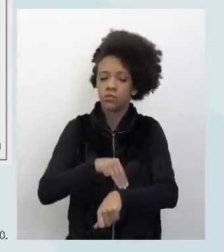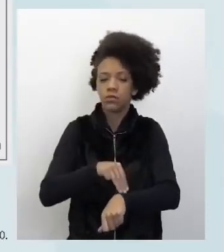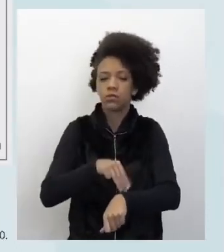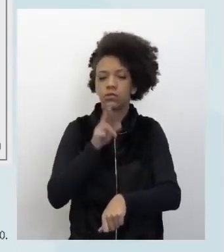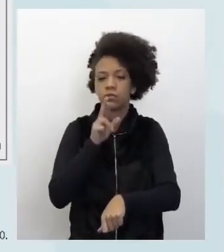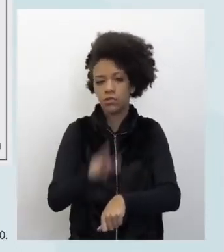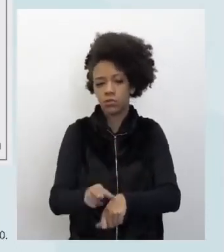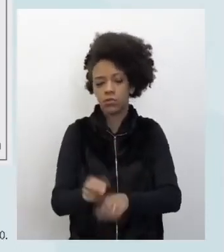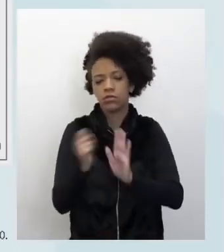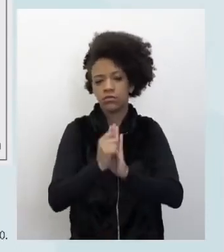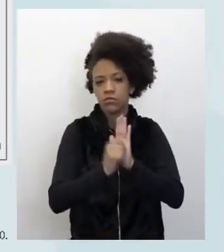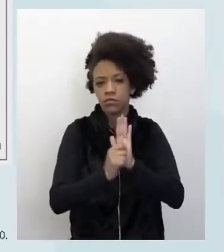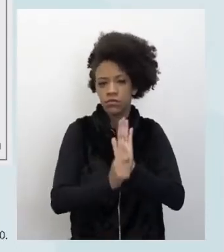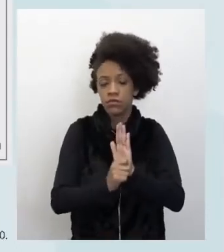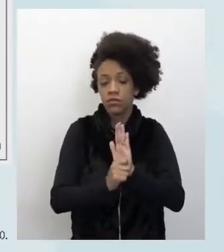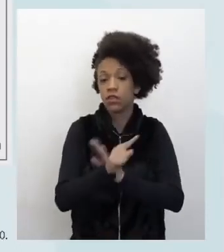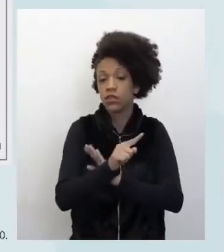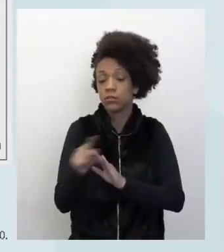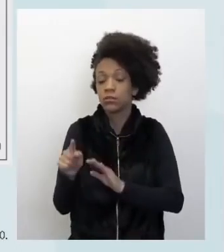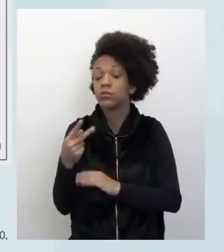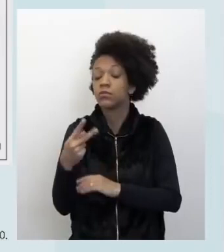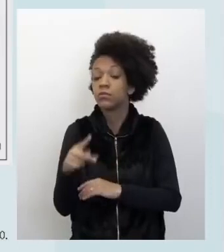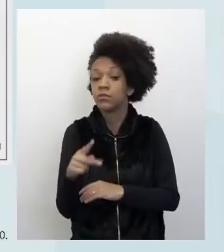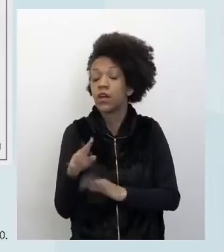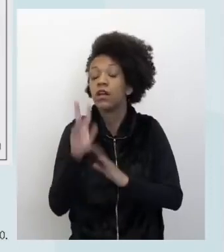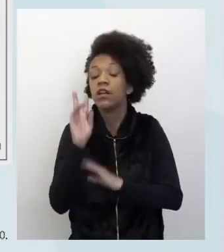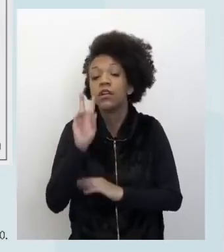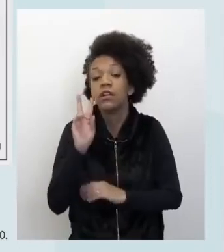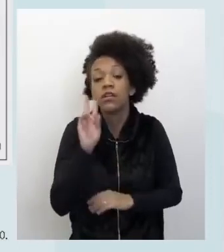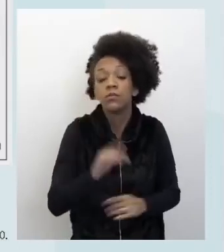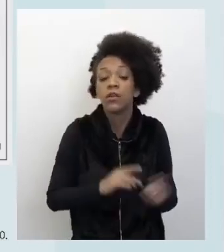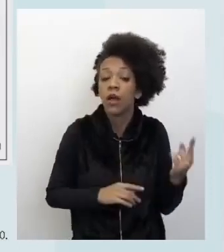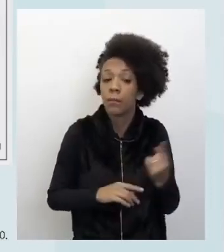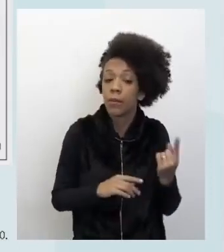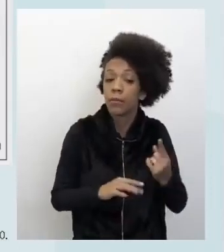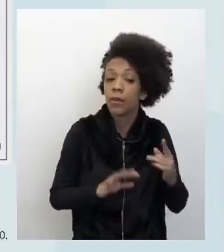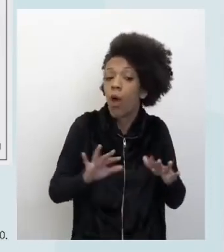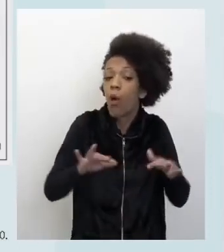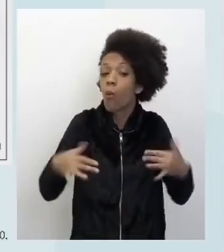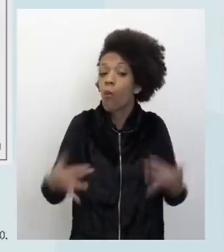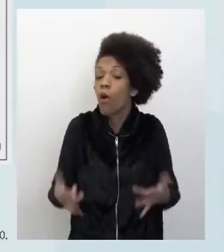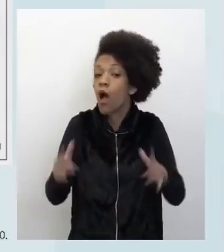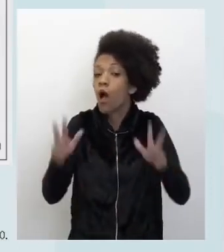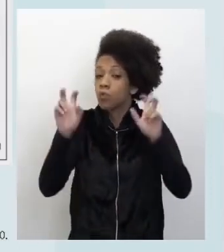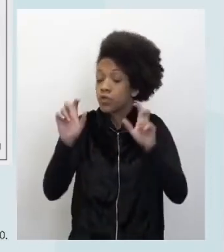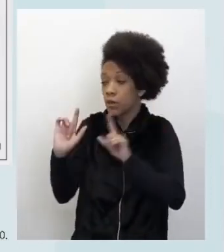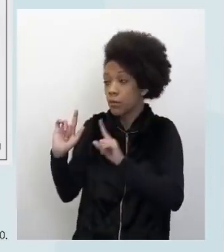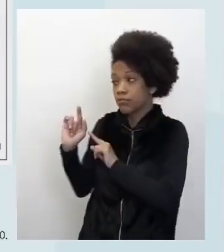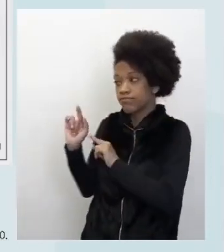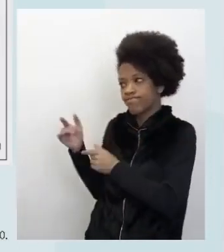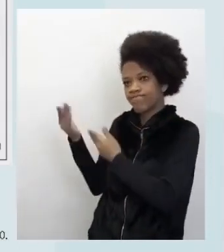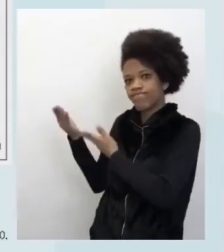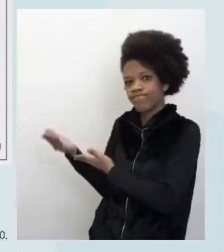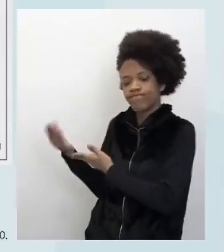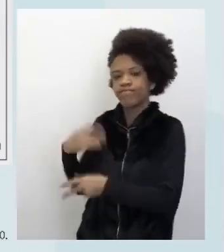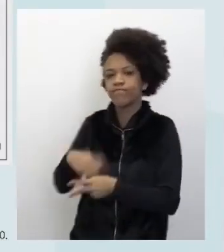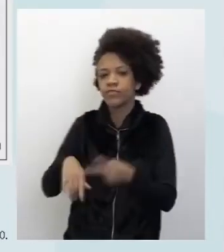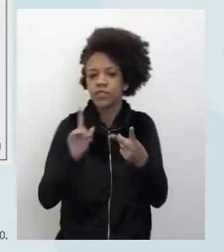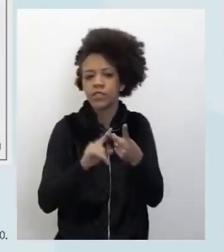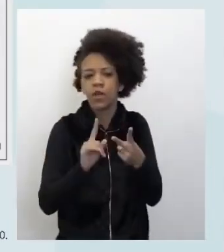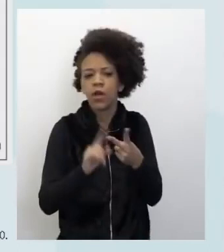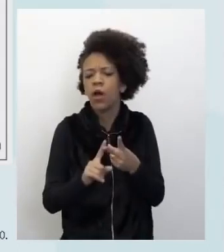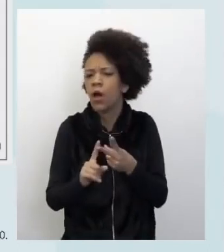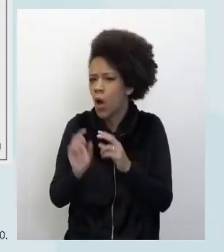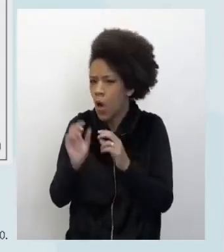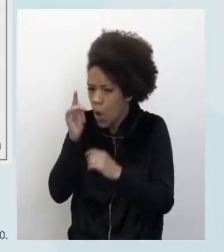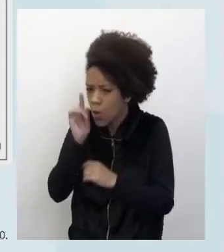responder, registrar a sua resposta. Lembrando que a primeira pergunta é qual o tema do mapa e a segunda questão, seria